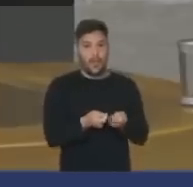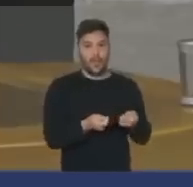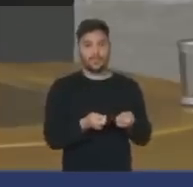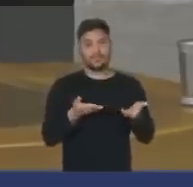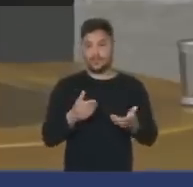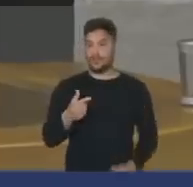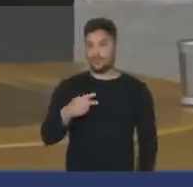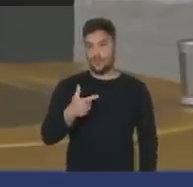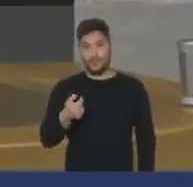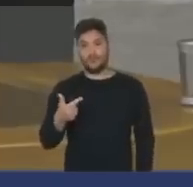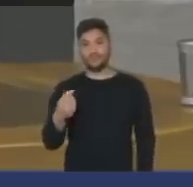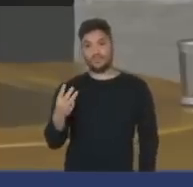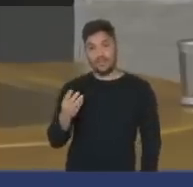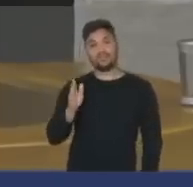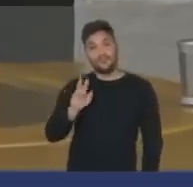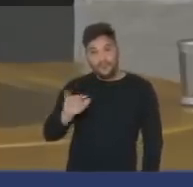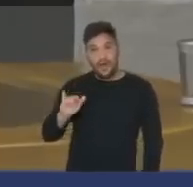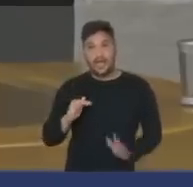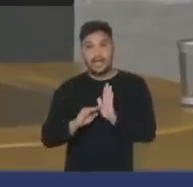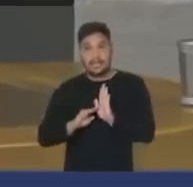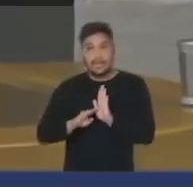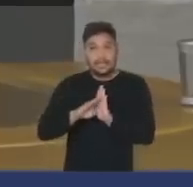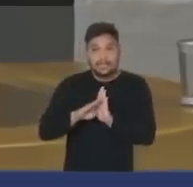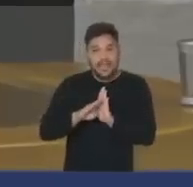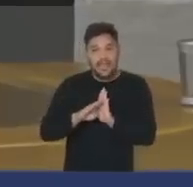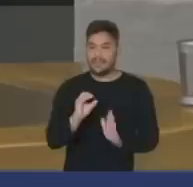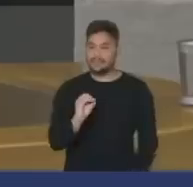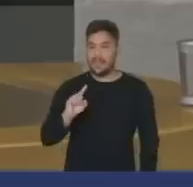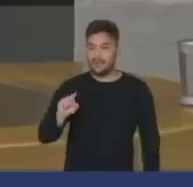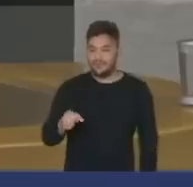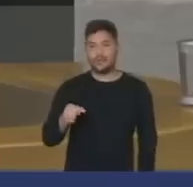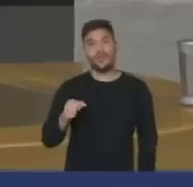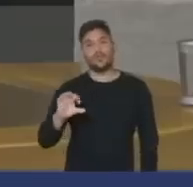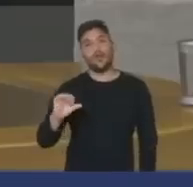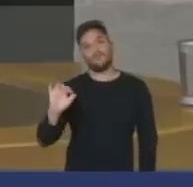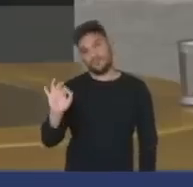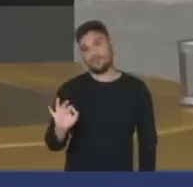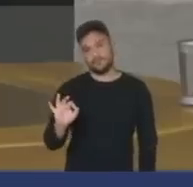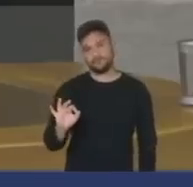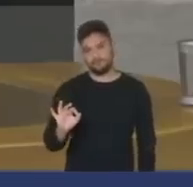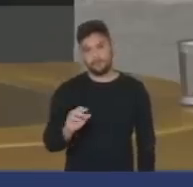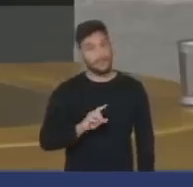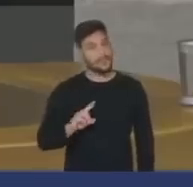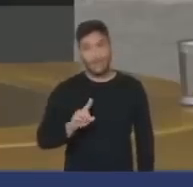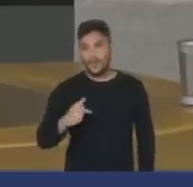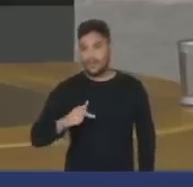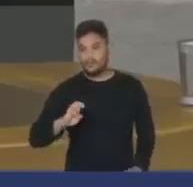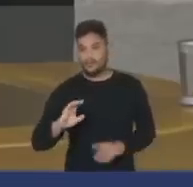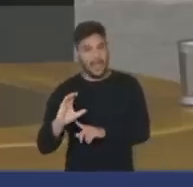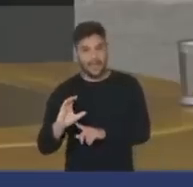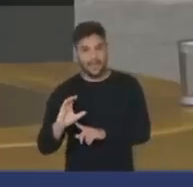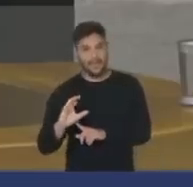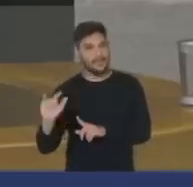o PIB de 2023 já está previsto crescer no máximo 0,9%. Portanto, não é a PEC da